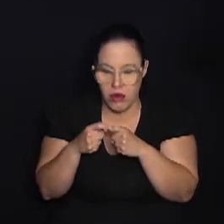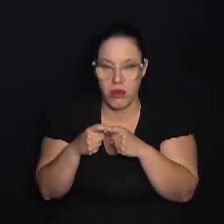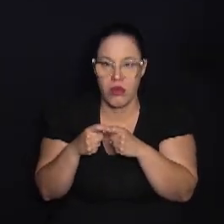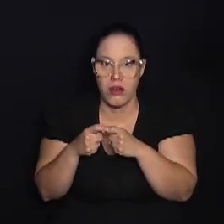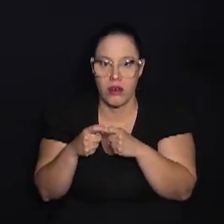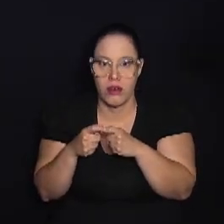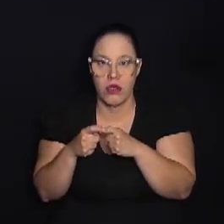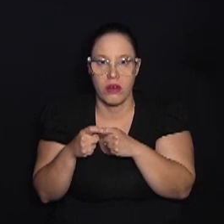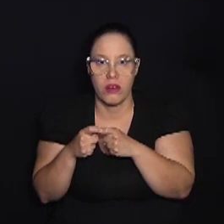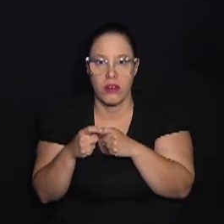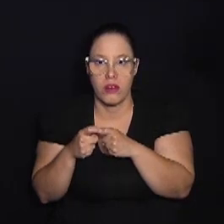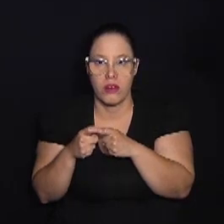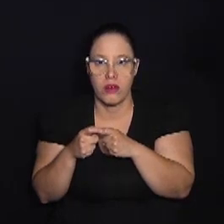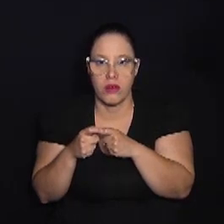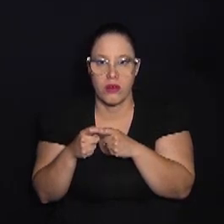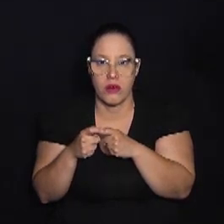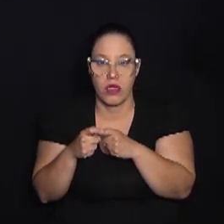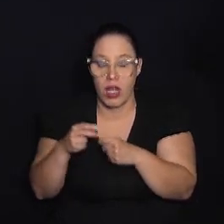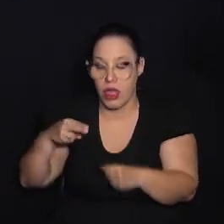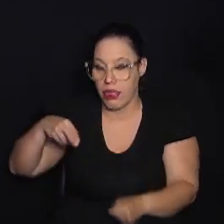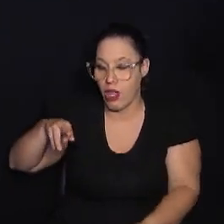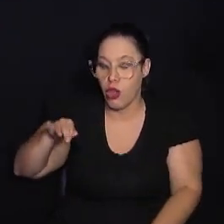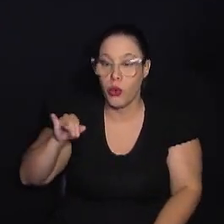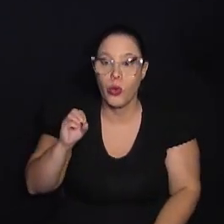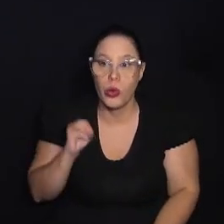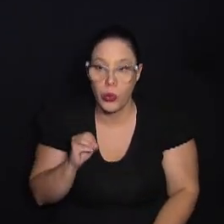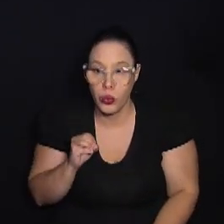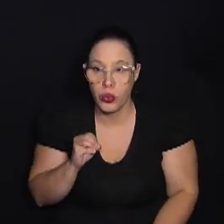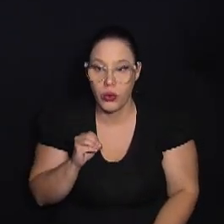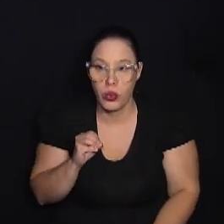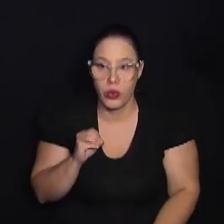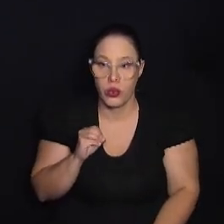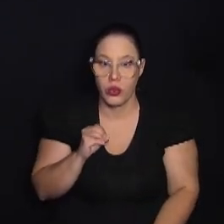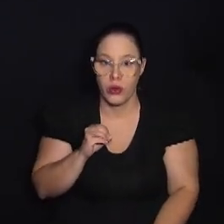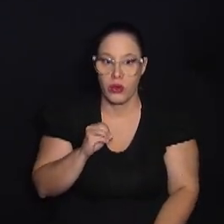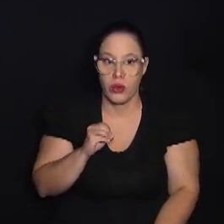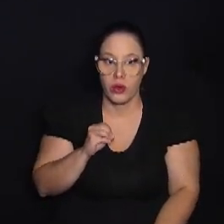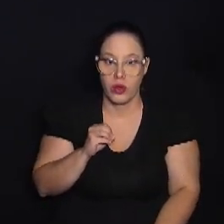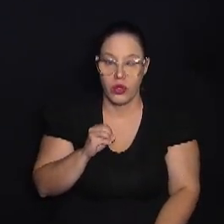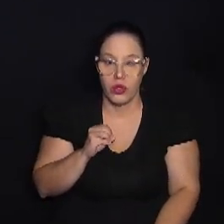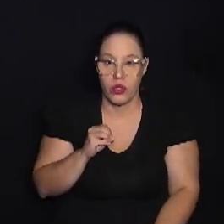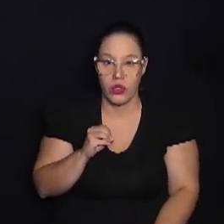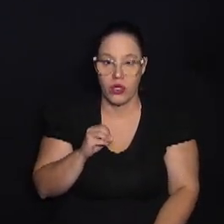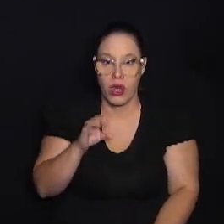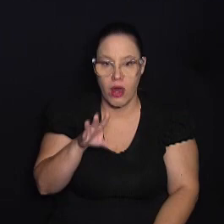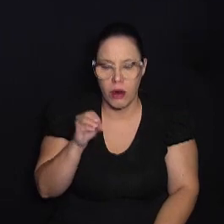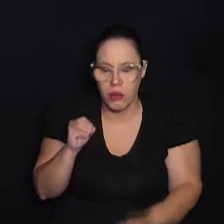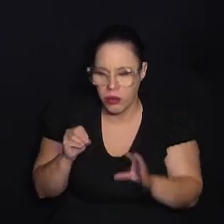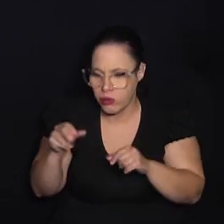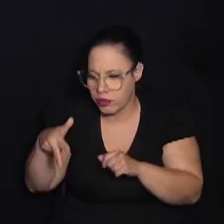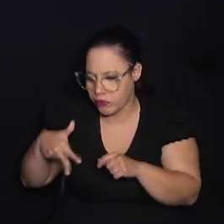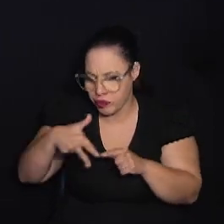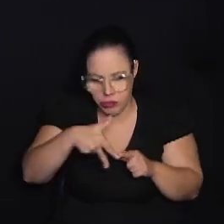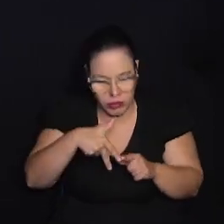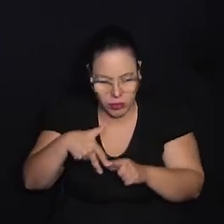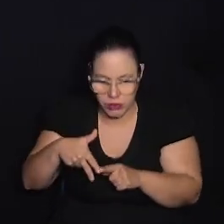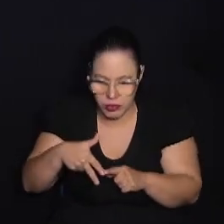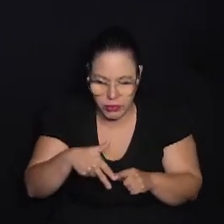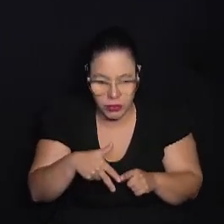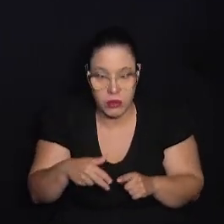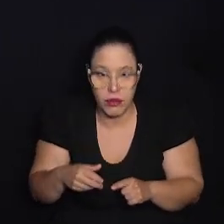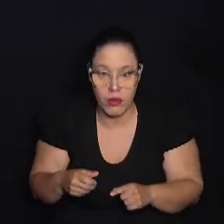procurar um neurologista, um neurocirurgião. A gente pega muito paciente que vem ao consultório com queixa